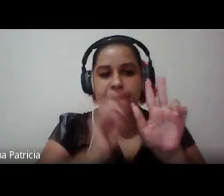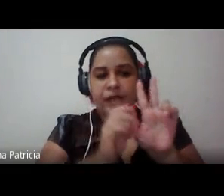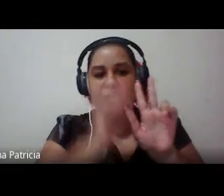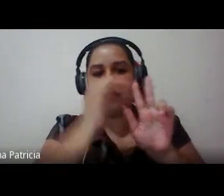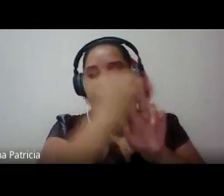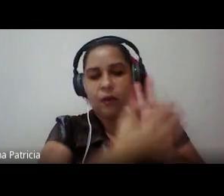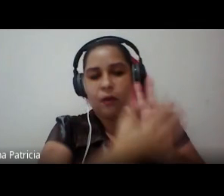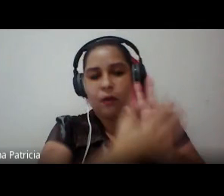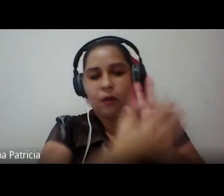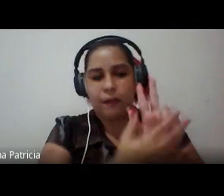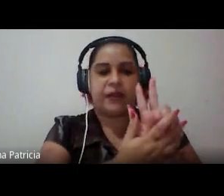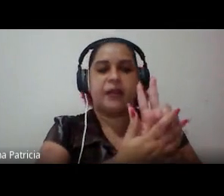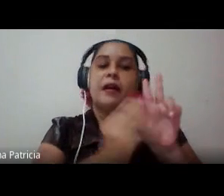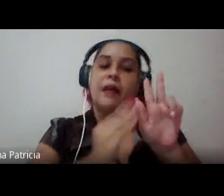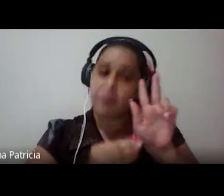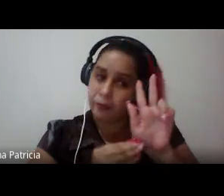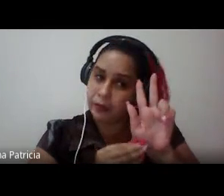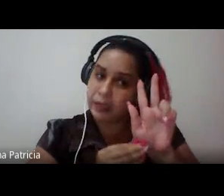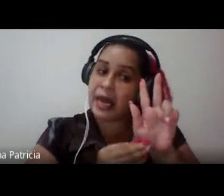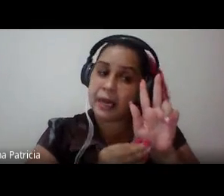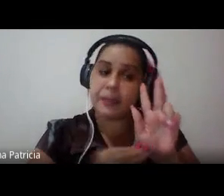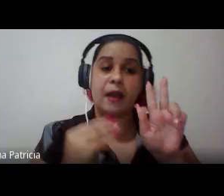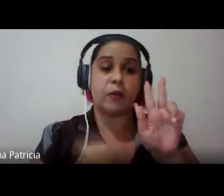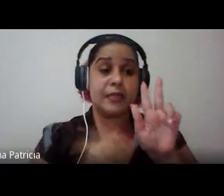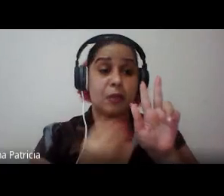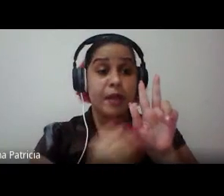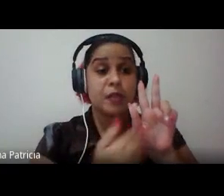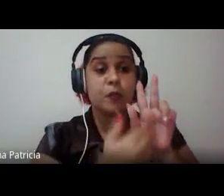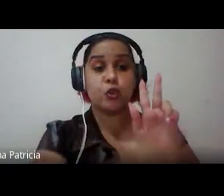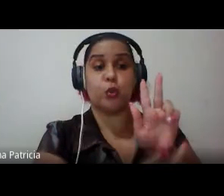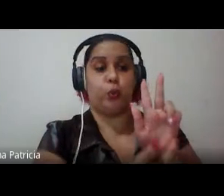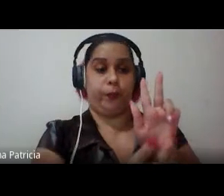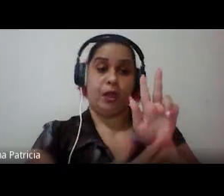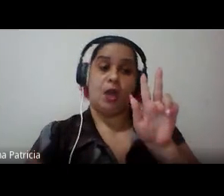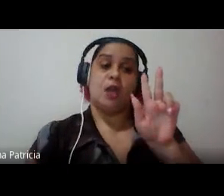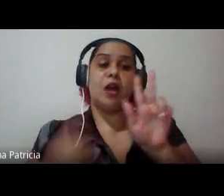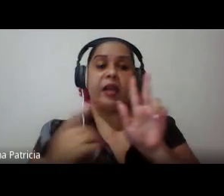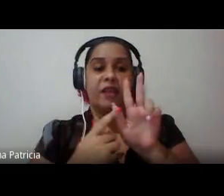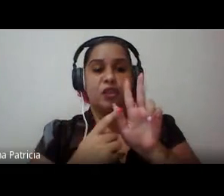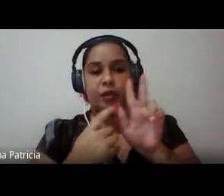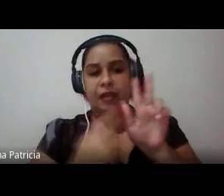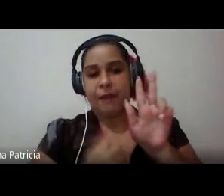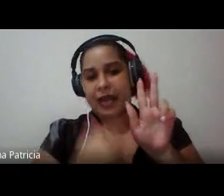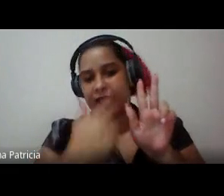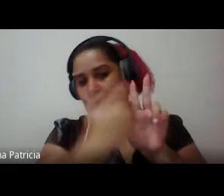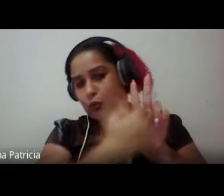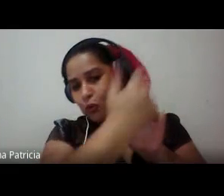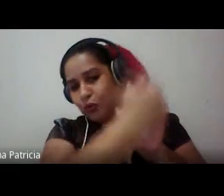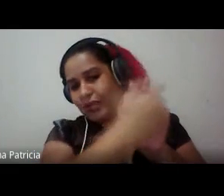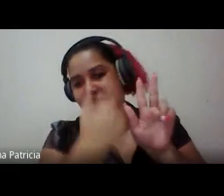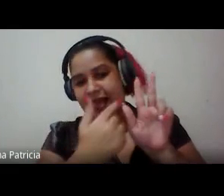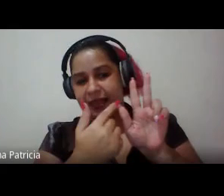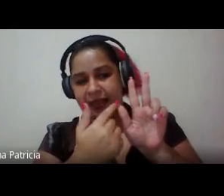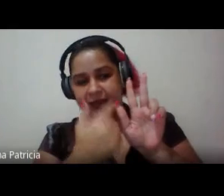para poder chegar numa palavra. Na Libras vai acontecer o mesmo estudo. Só que, em vez de eu ir trabalhar a questão do